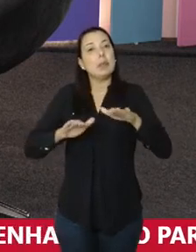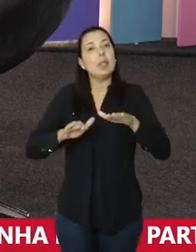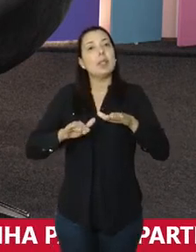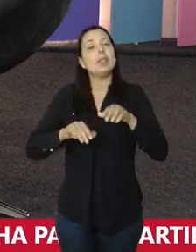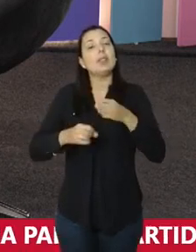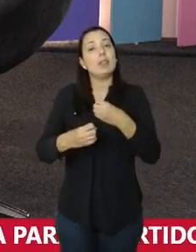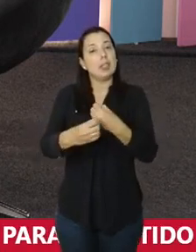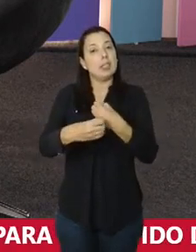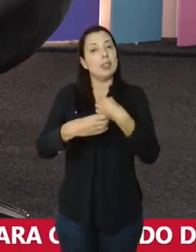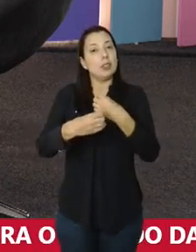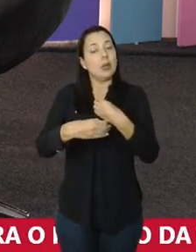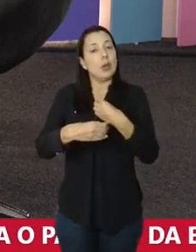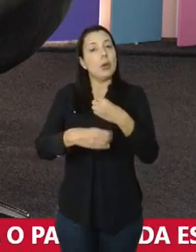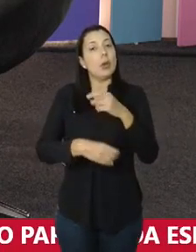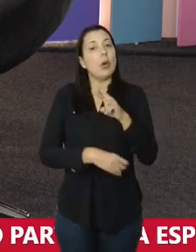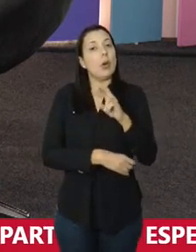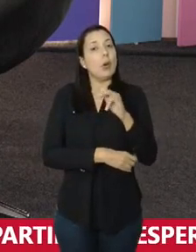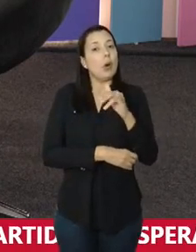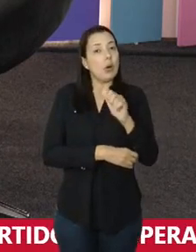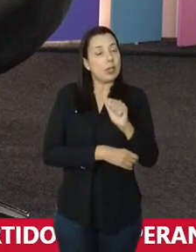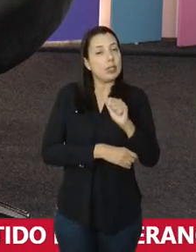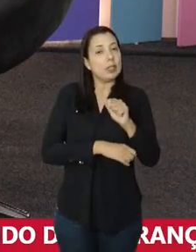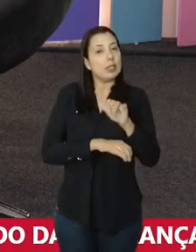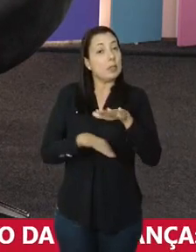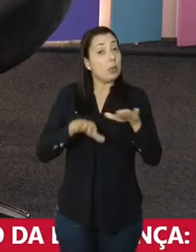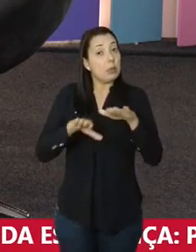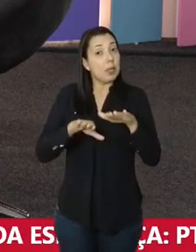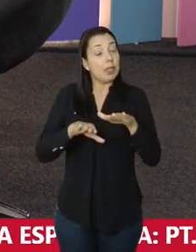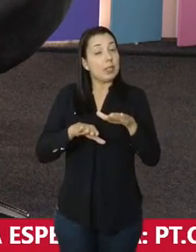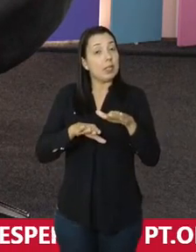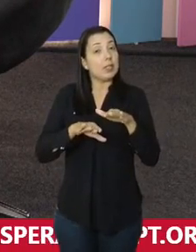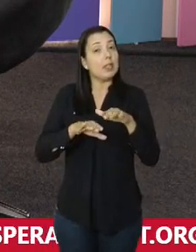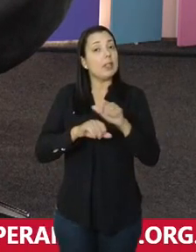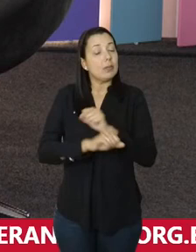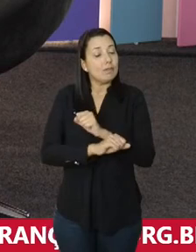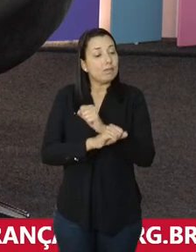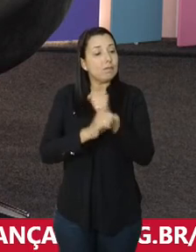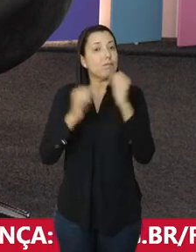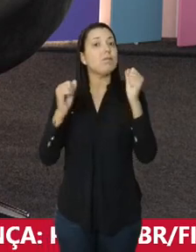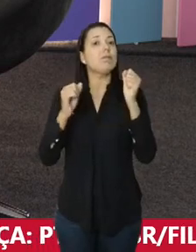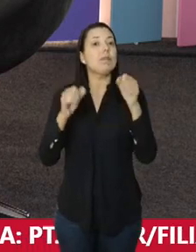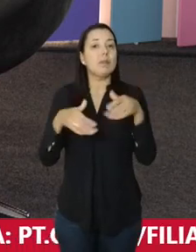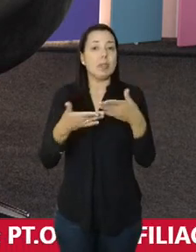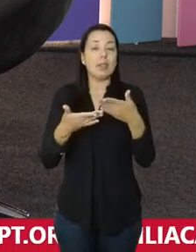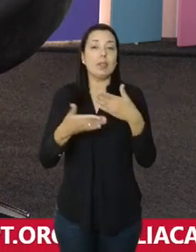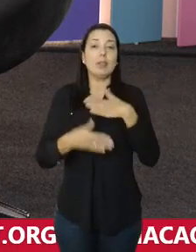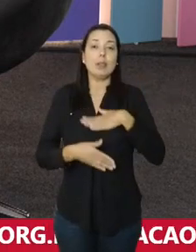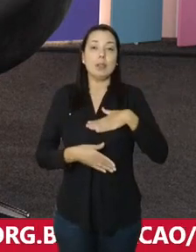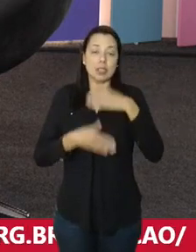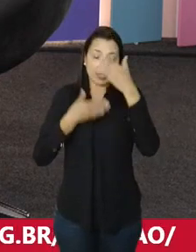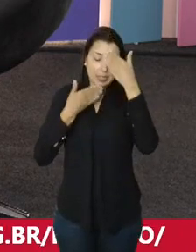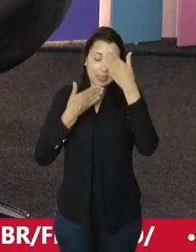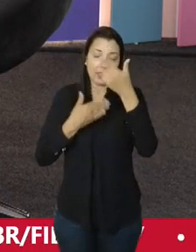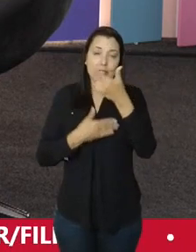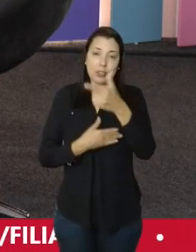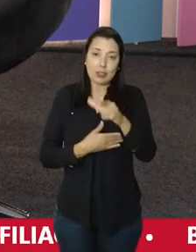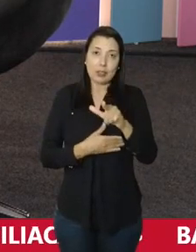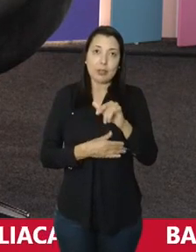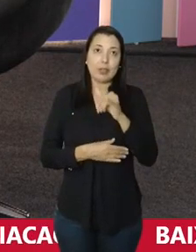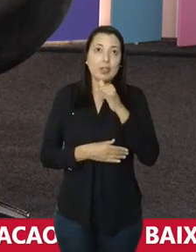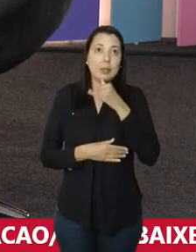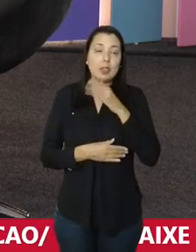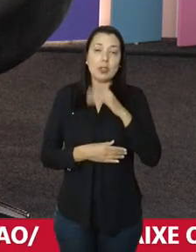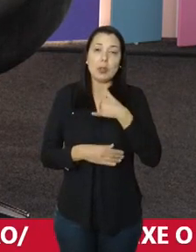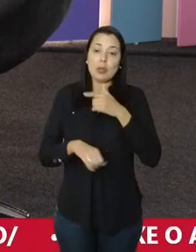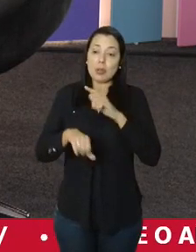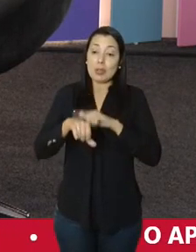nos ensinou Rosa Luxemburgo. Quem não se movimenta não sente as correntes que os prendem. Então eu quero agradecê-las demais. Infelizmente